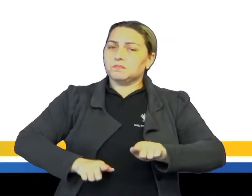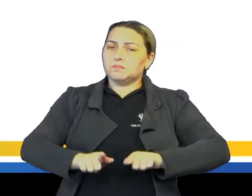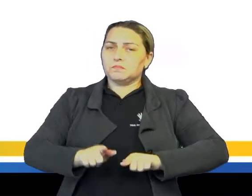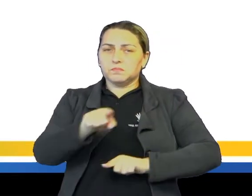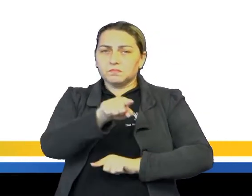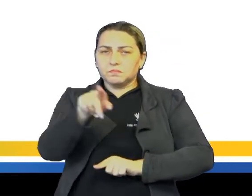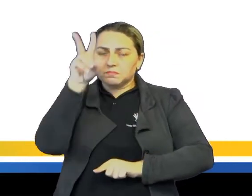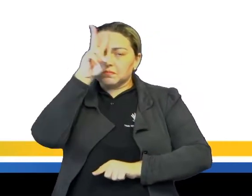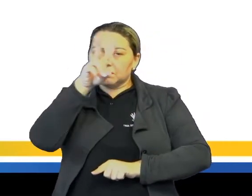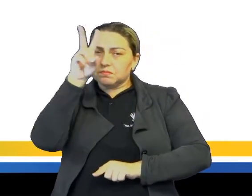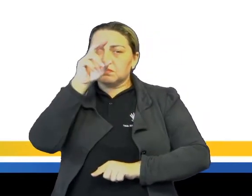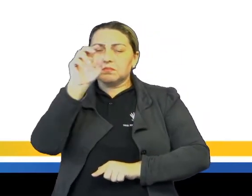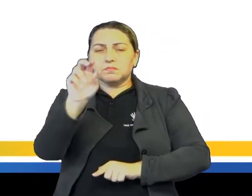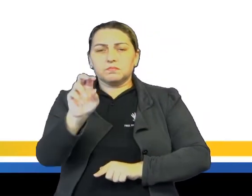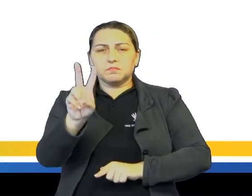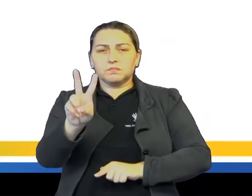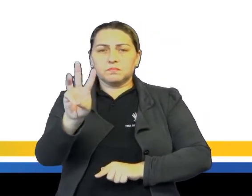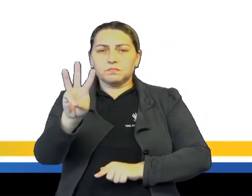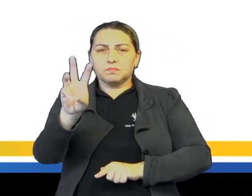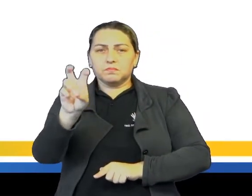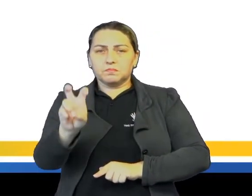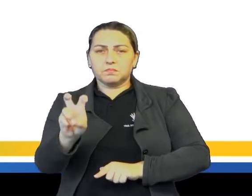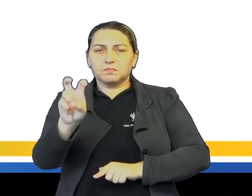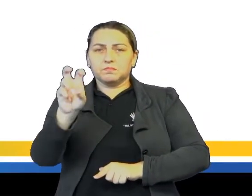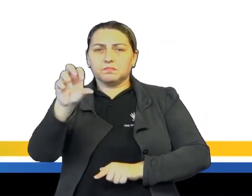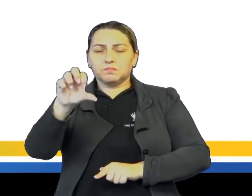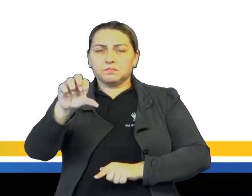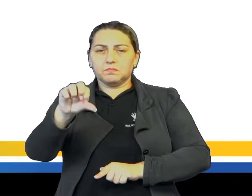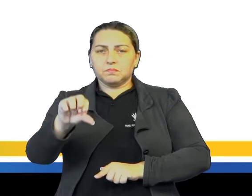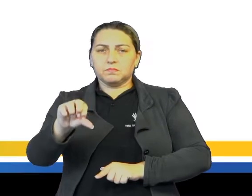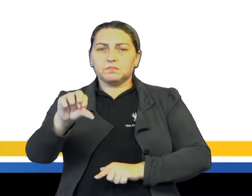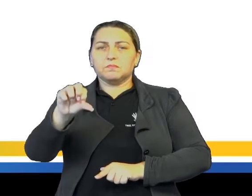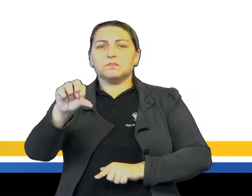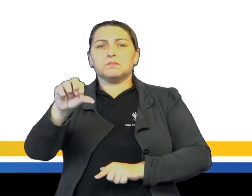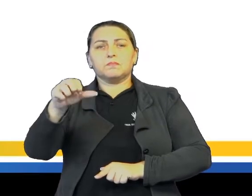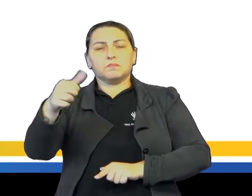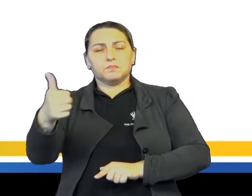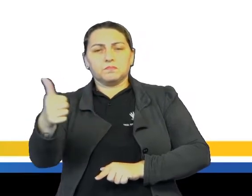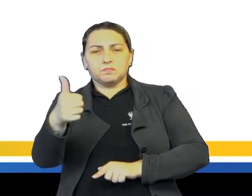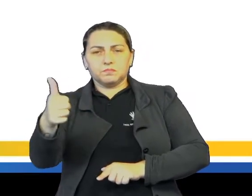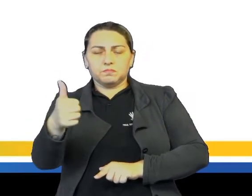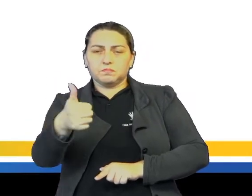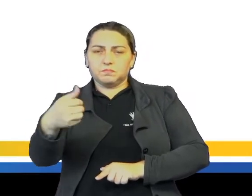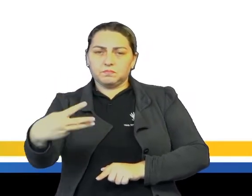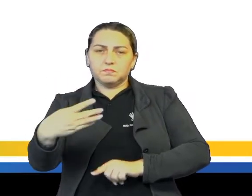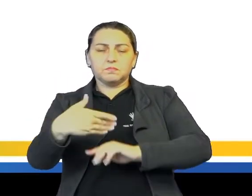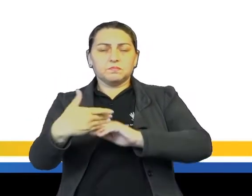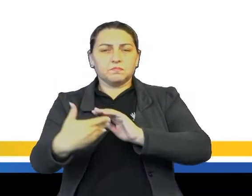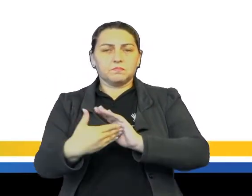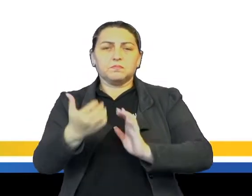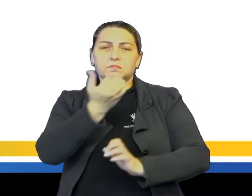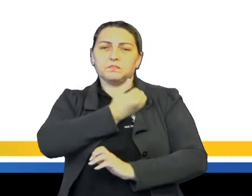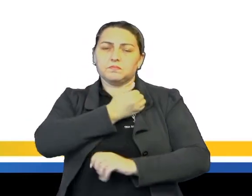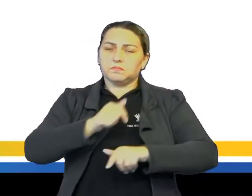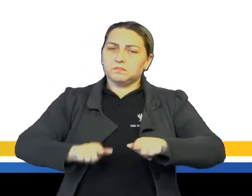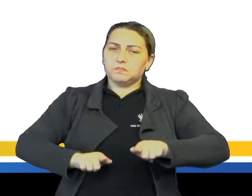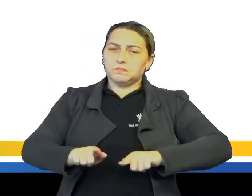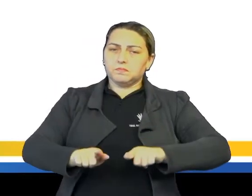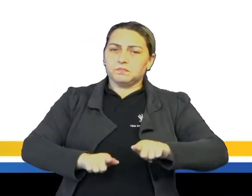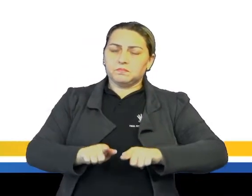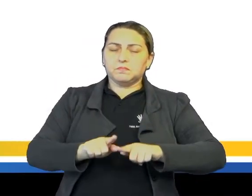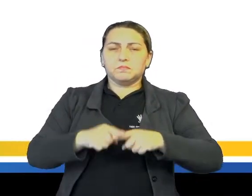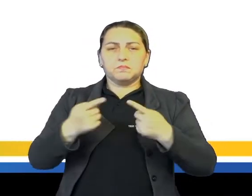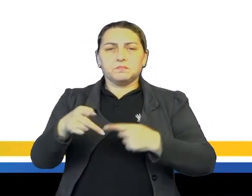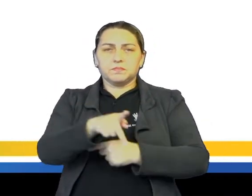Vocês lembram deles? O 2, o 3, o 5, o 11, o 7, o 13, todos esses são números primos.